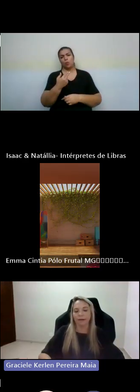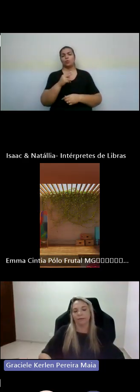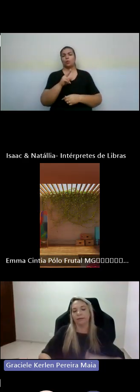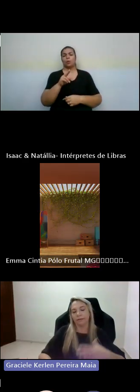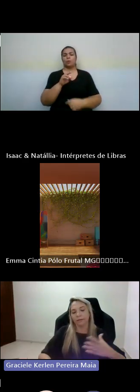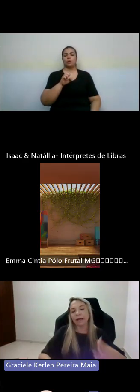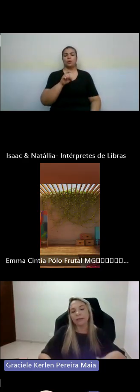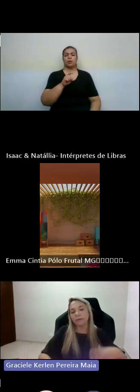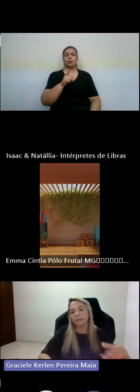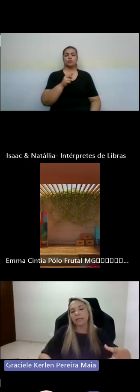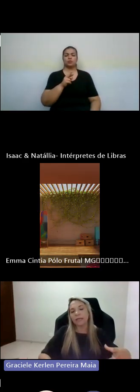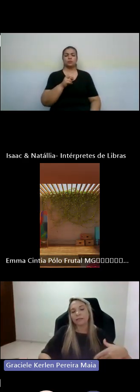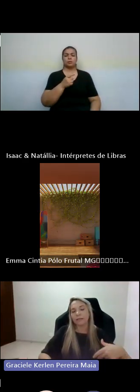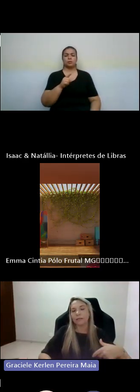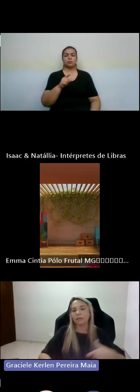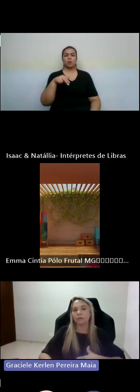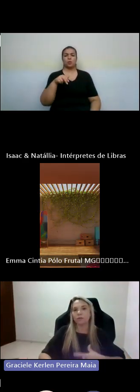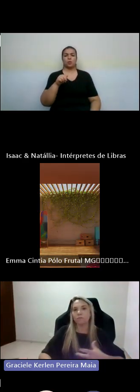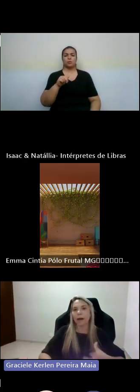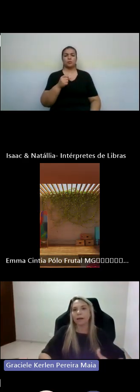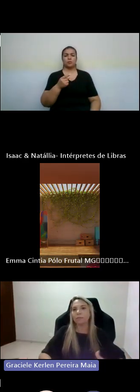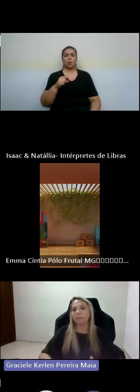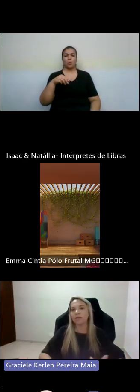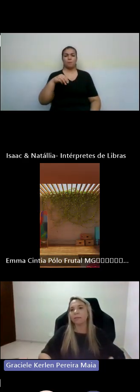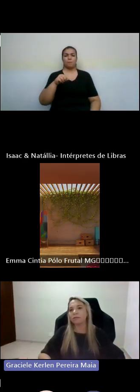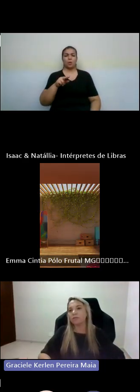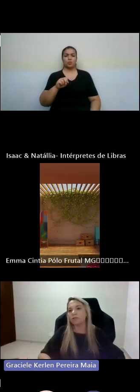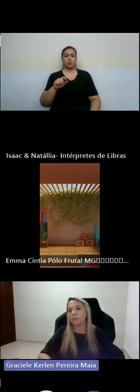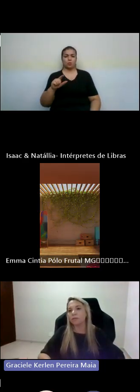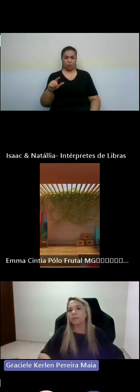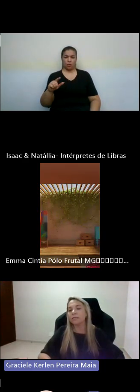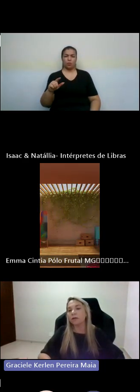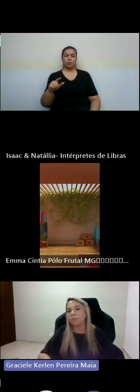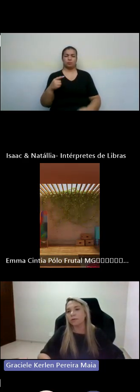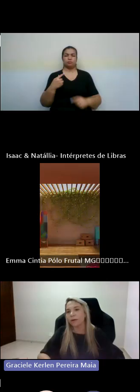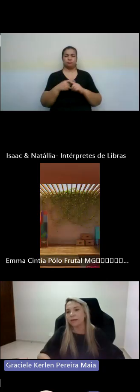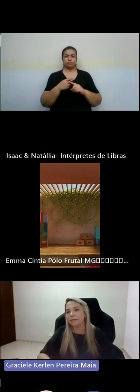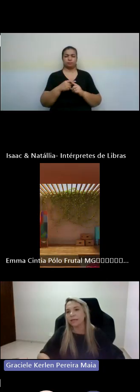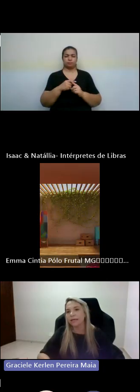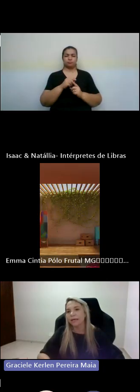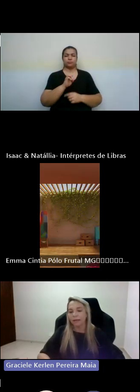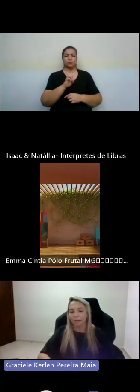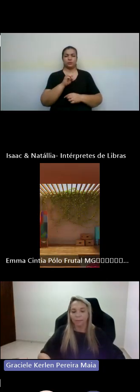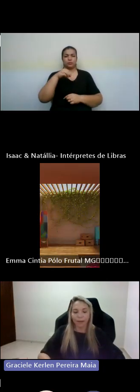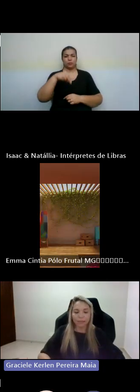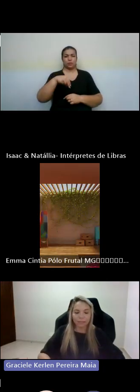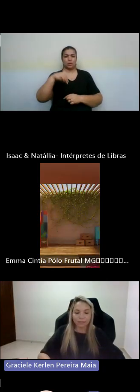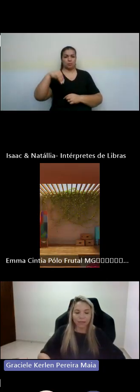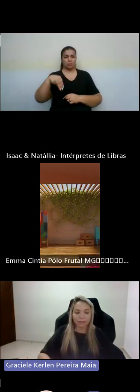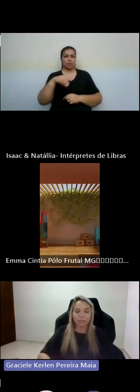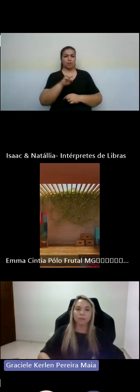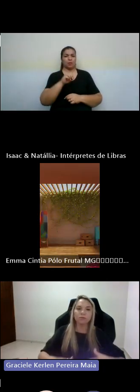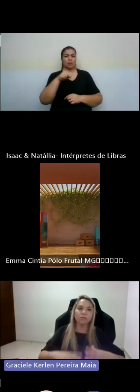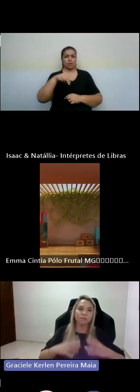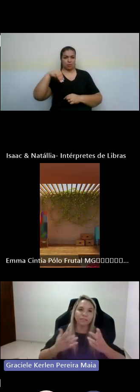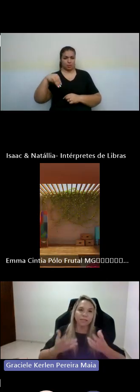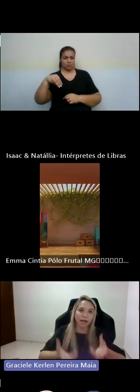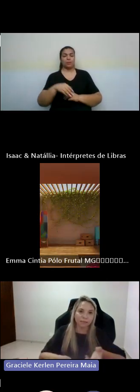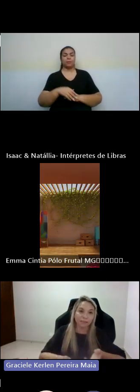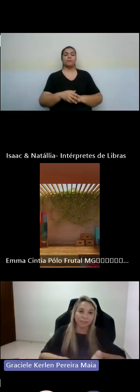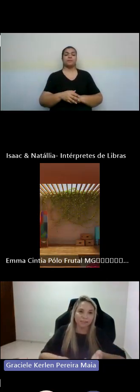manuais, que na língua de sinais, ali nos parâmetros, é chamado de expressões não manuais, né? Mas as